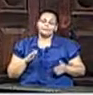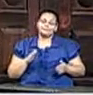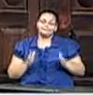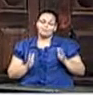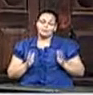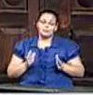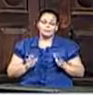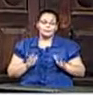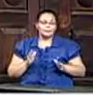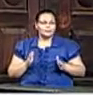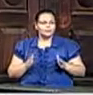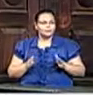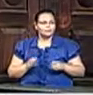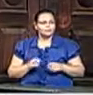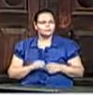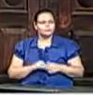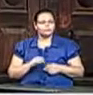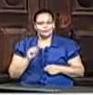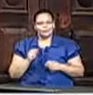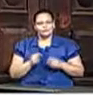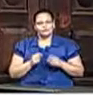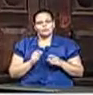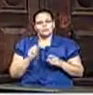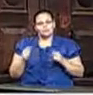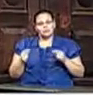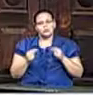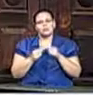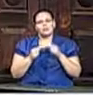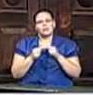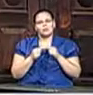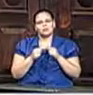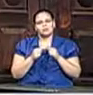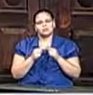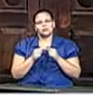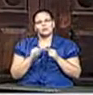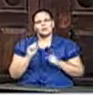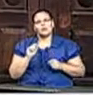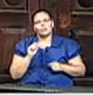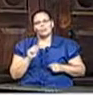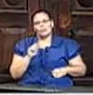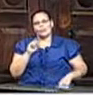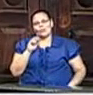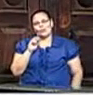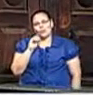Paralelamente, as questões ligadas à Operação Lava Jato,